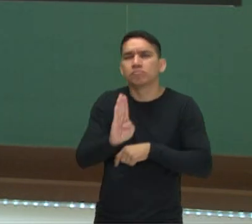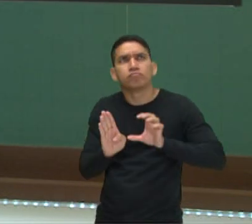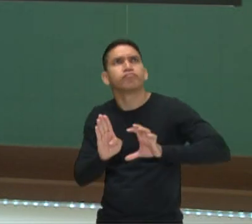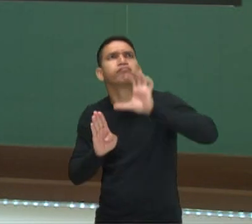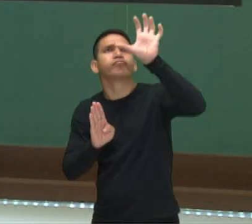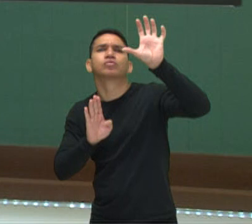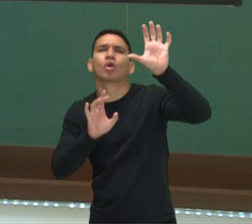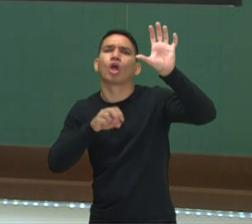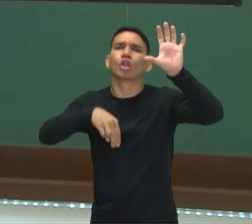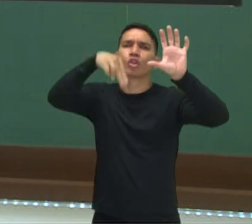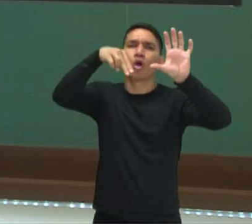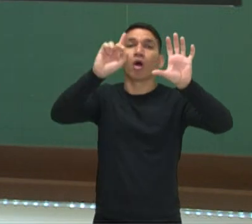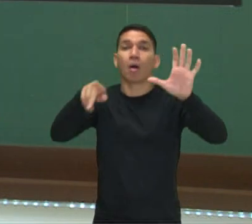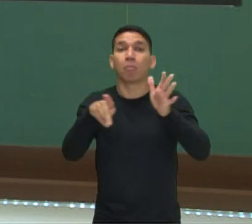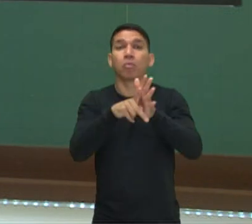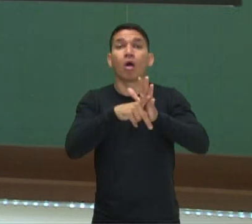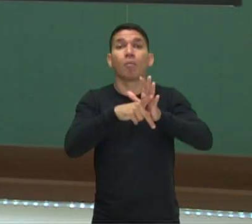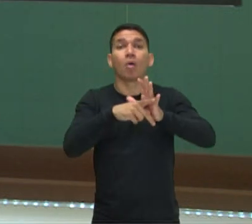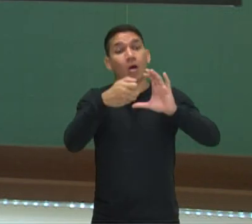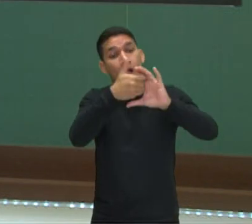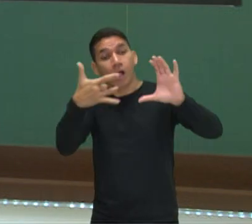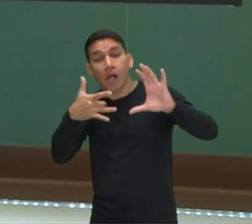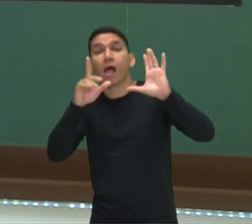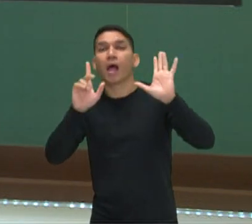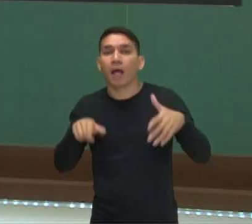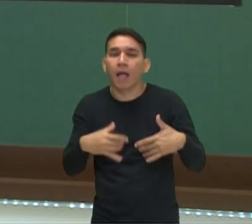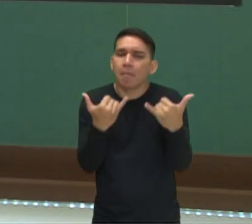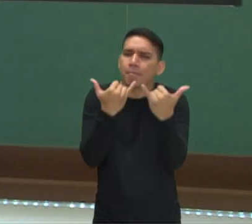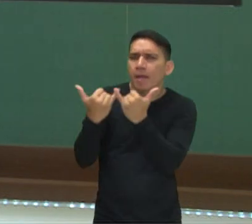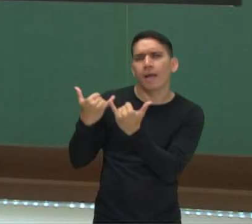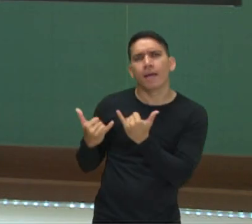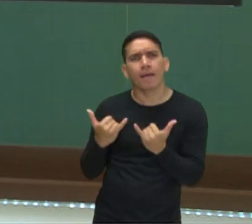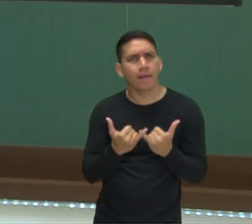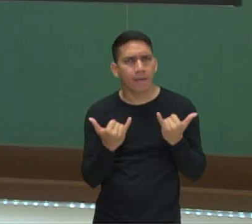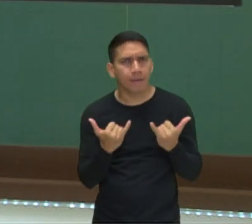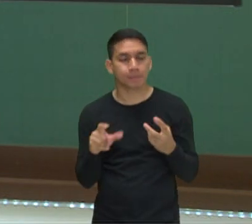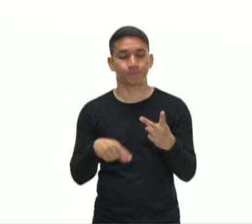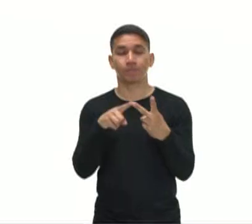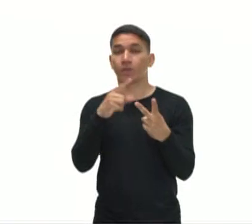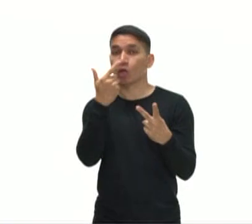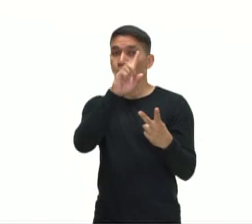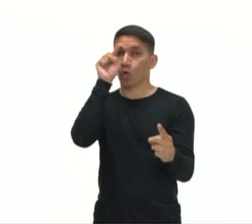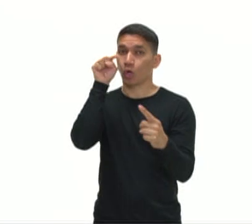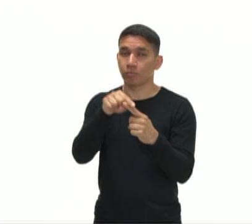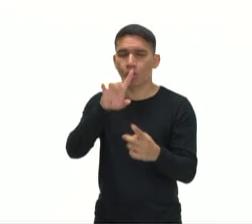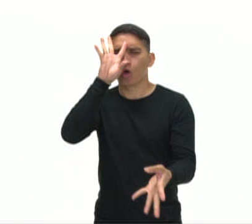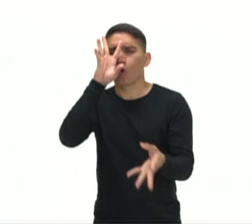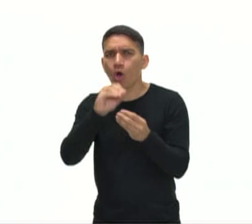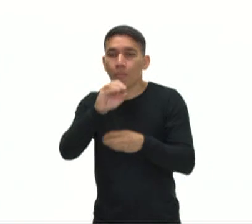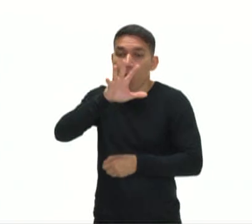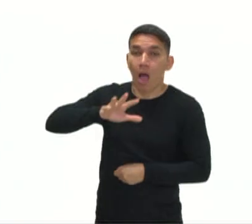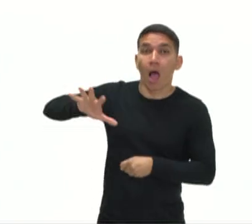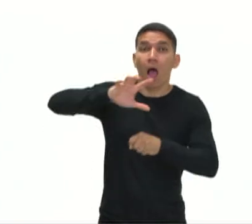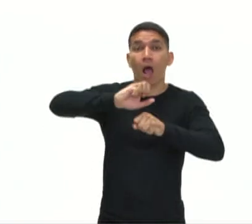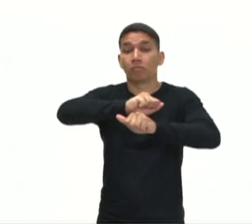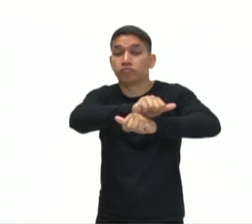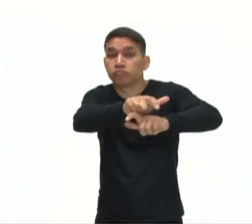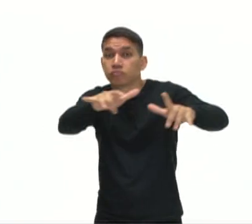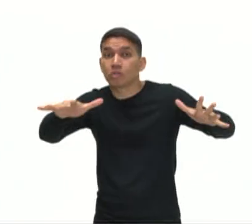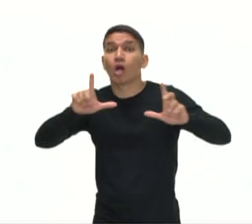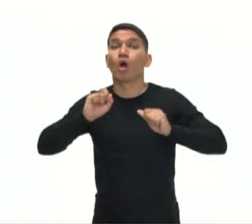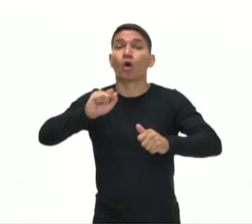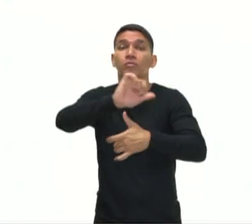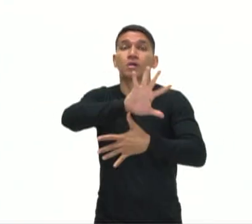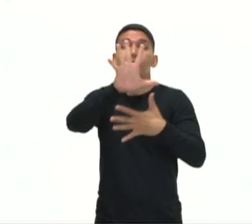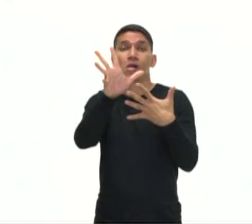apresentam características semelhantes entre si. Depois, compreender a área de abrangência da floresta